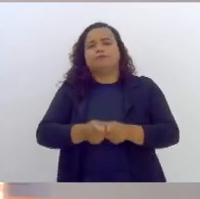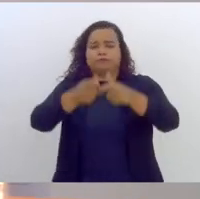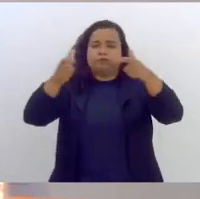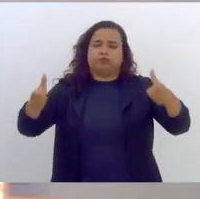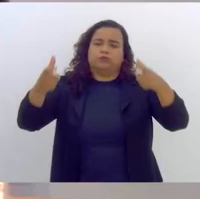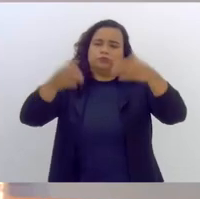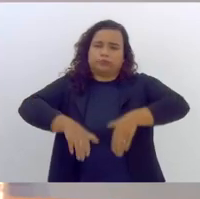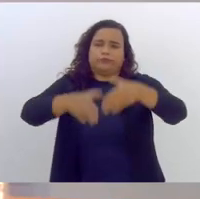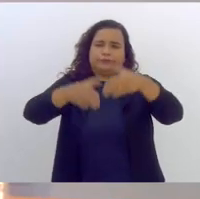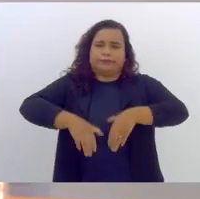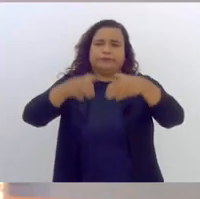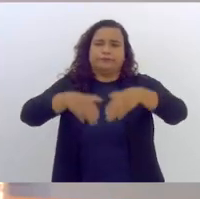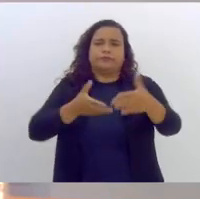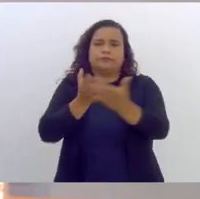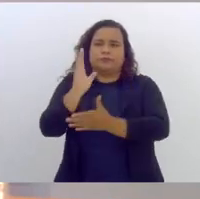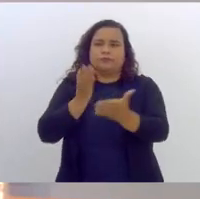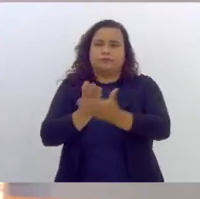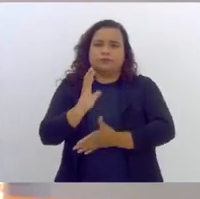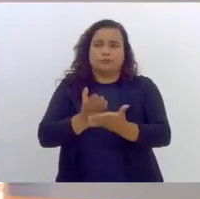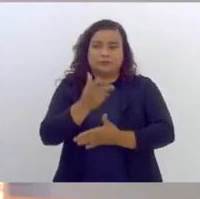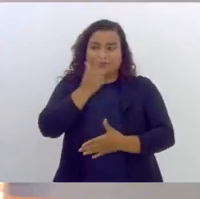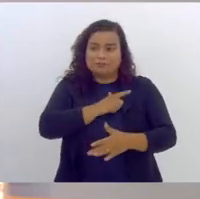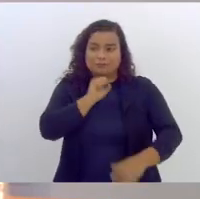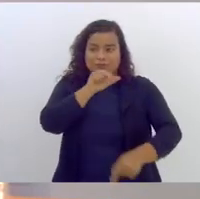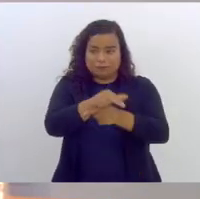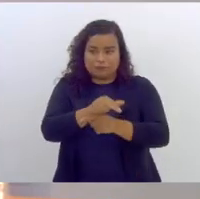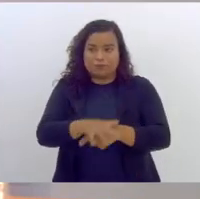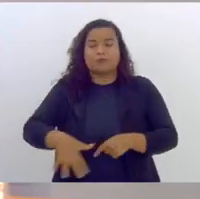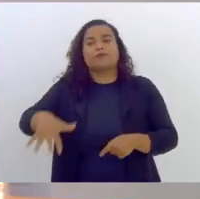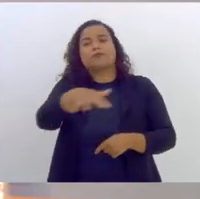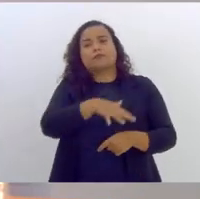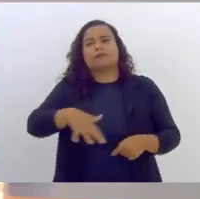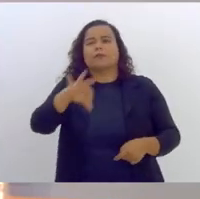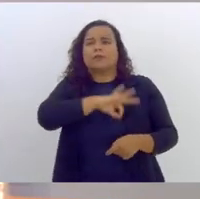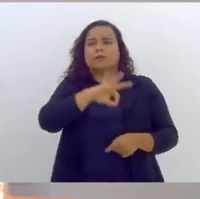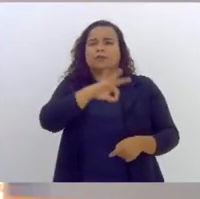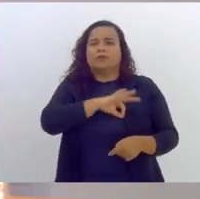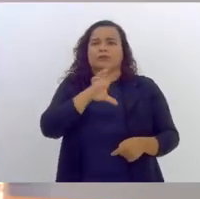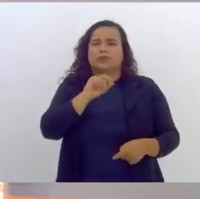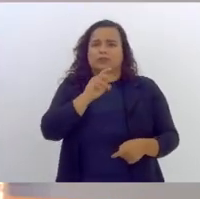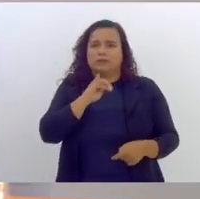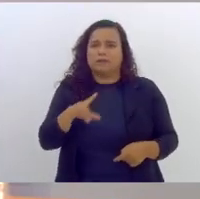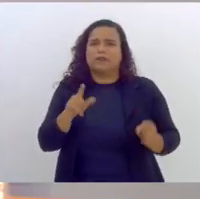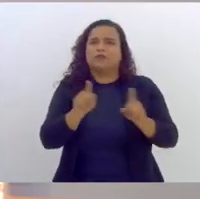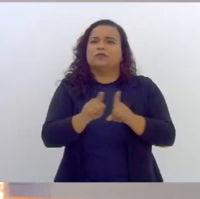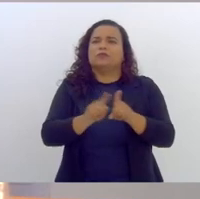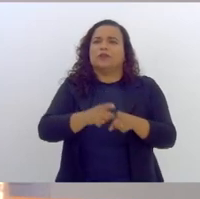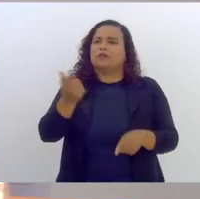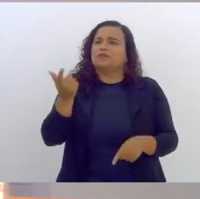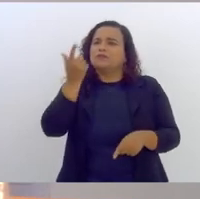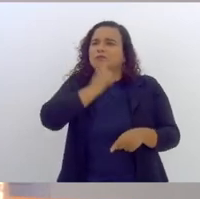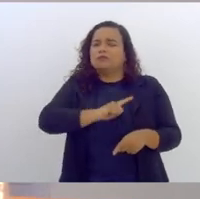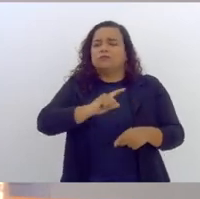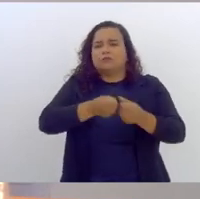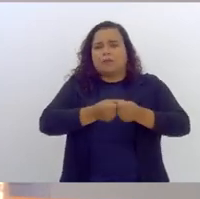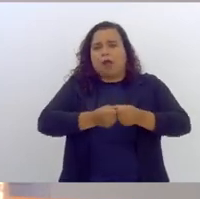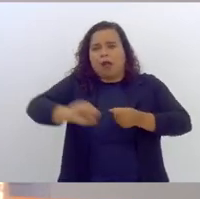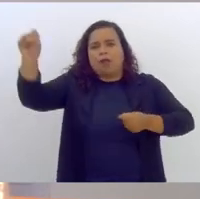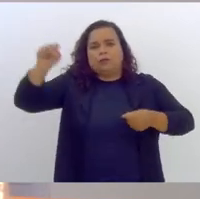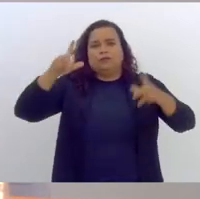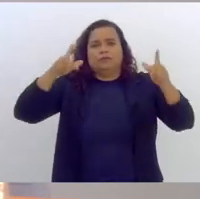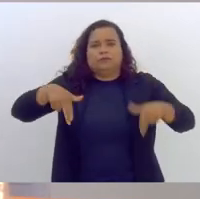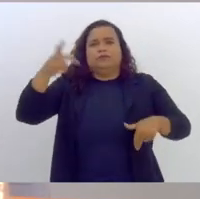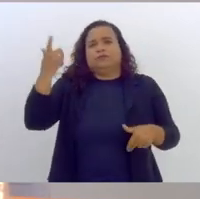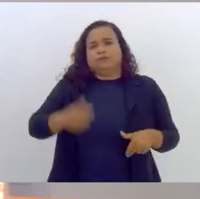concursados que foram aprovados para que compram a polícia civil e torne a polícia civil grandiosa novamente